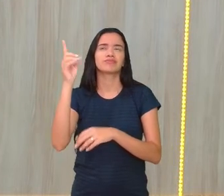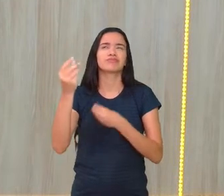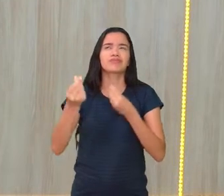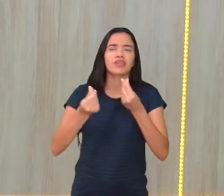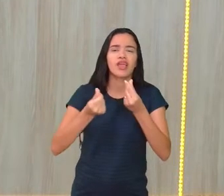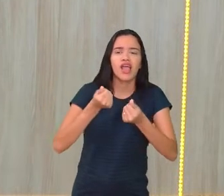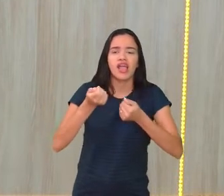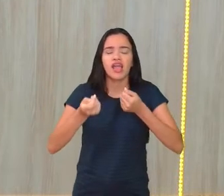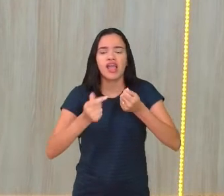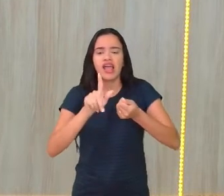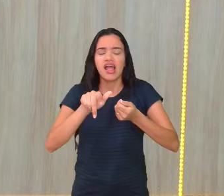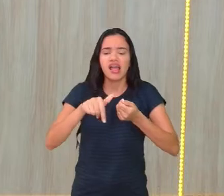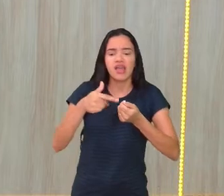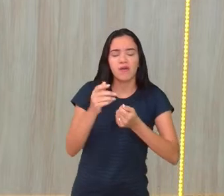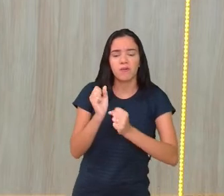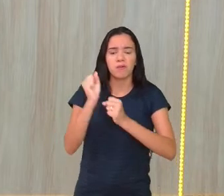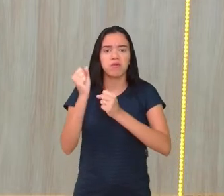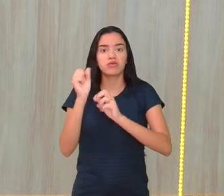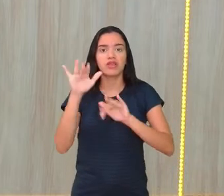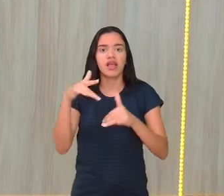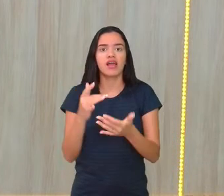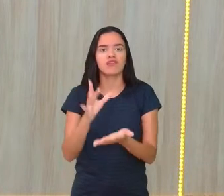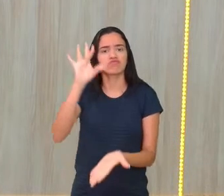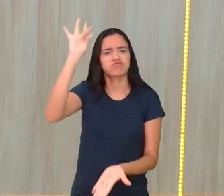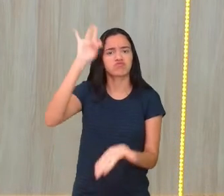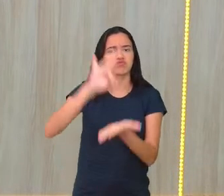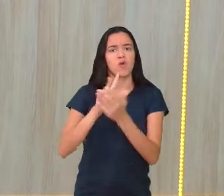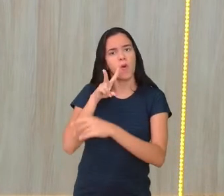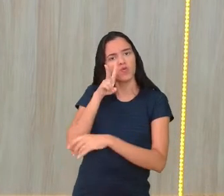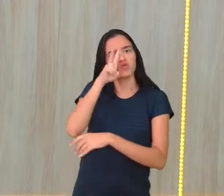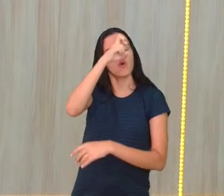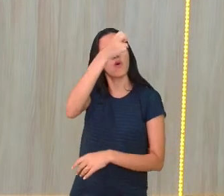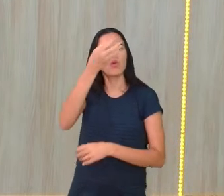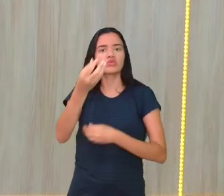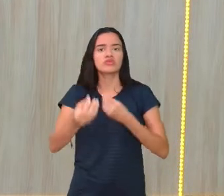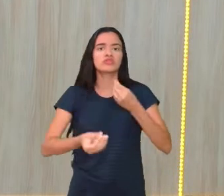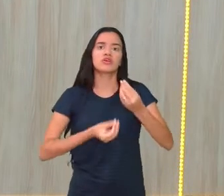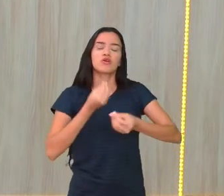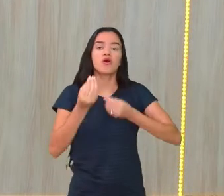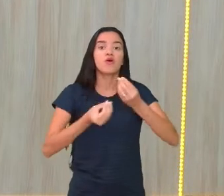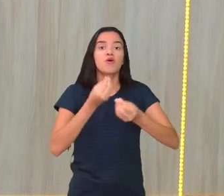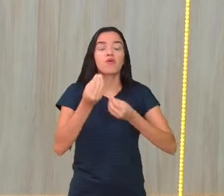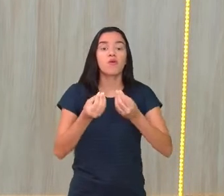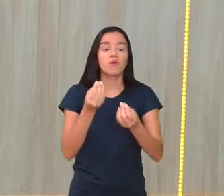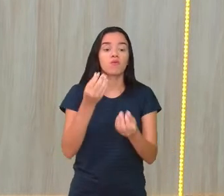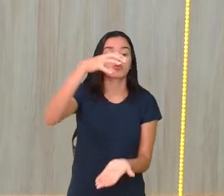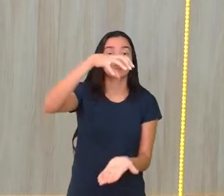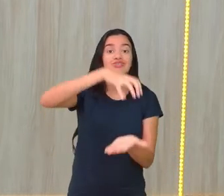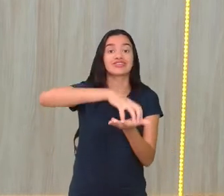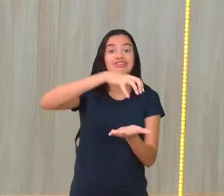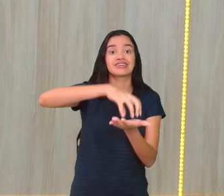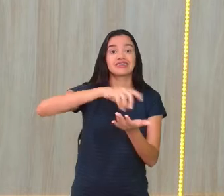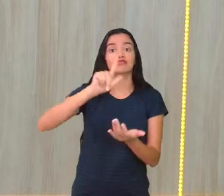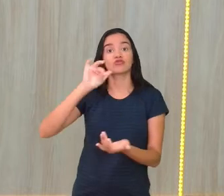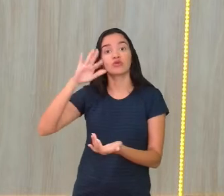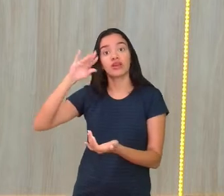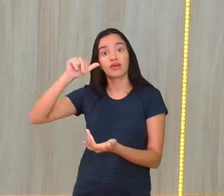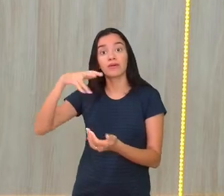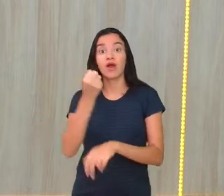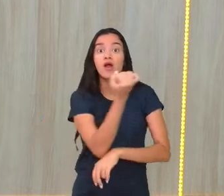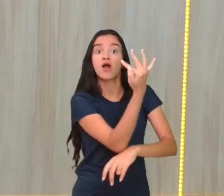o poder dele é firme, né, forte ali como os cedros do Líbano, porque eram árvores,